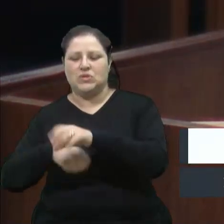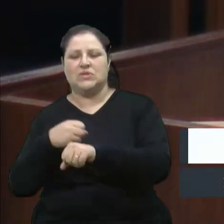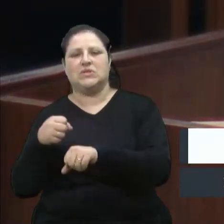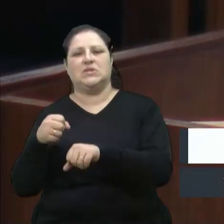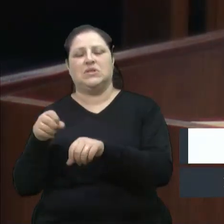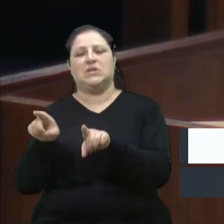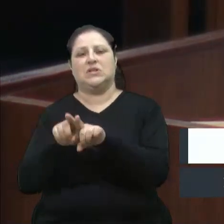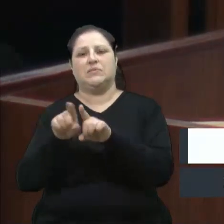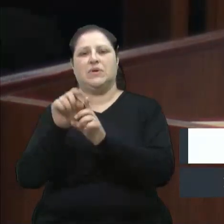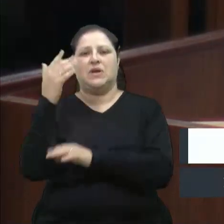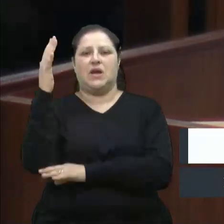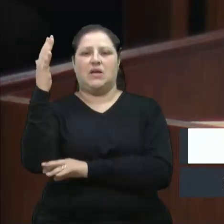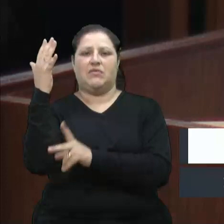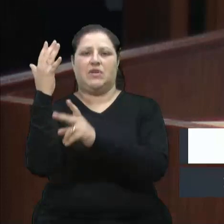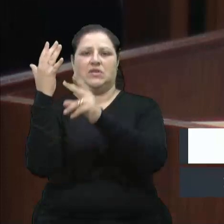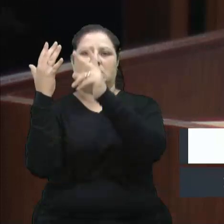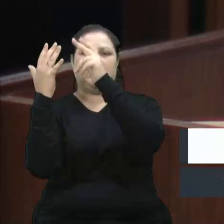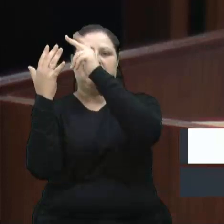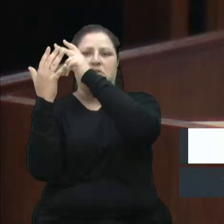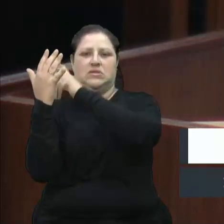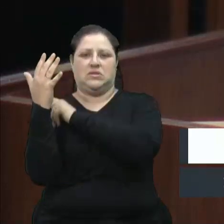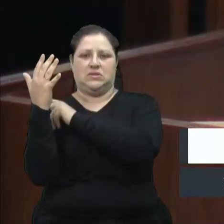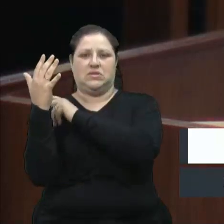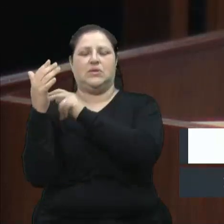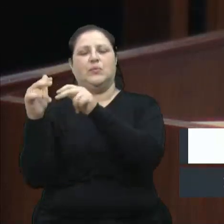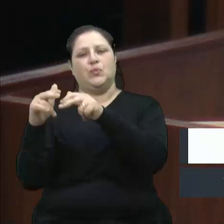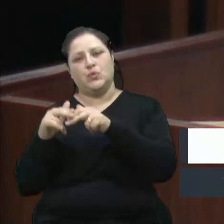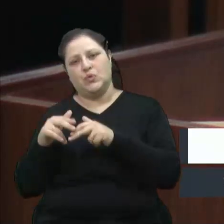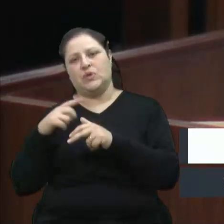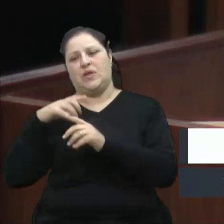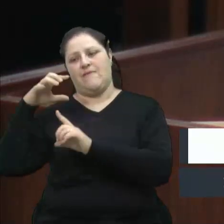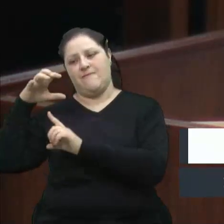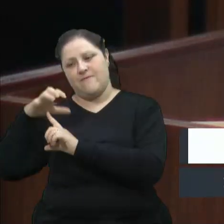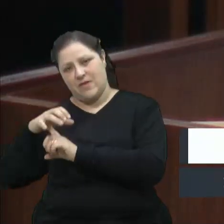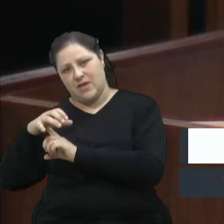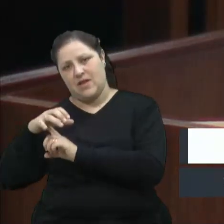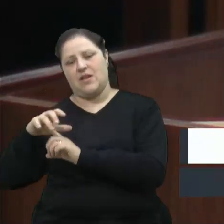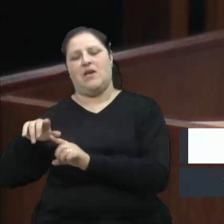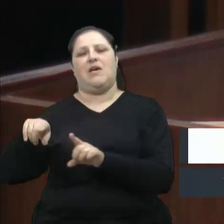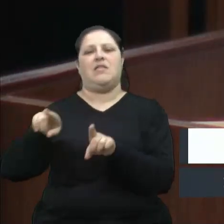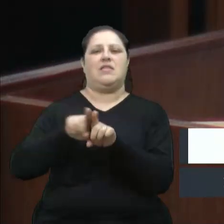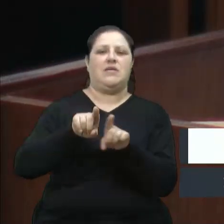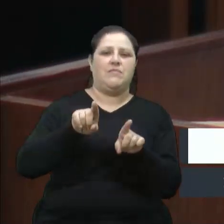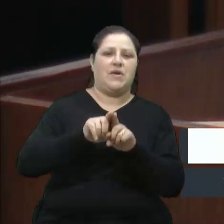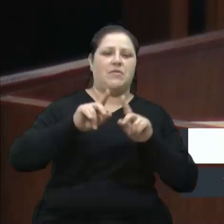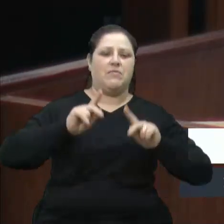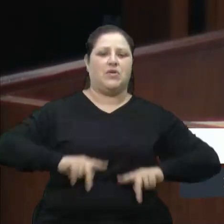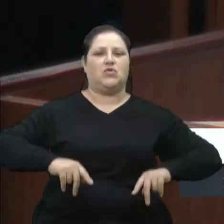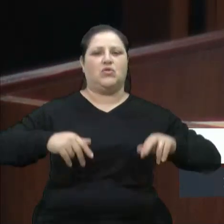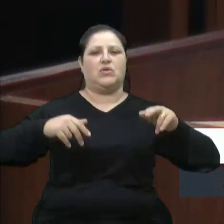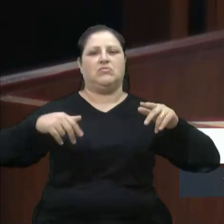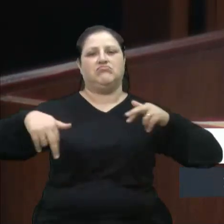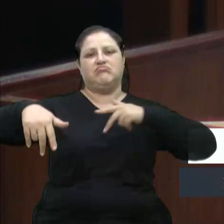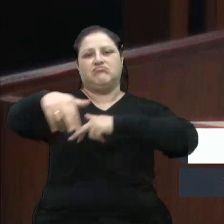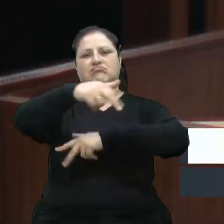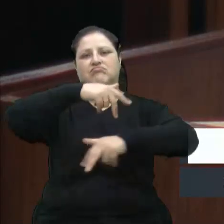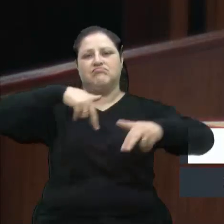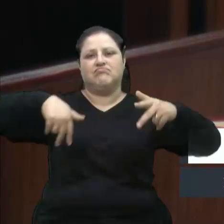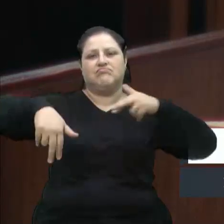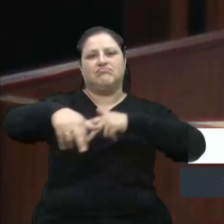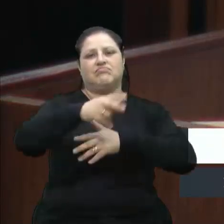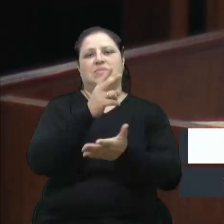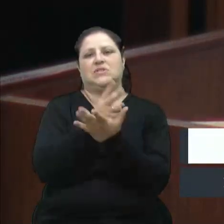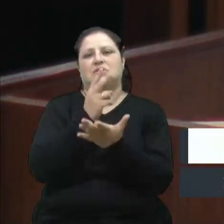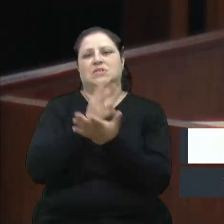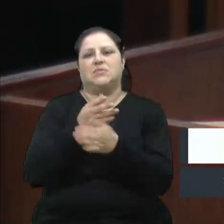coisas assim que a gente vê não só em função da feira, mas dos transeuntes, do pessoal que está todo mundo toda hora